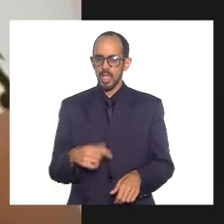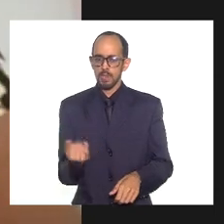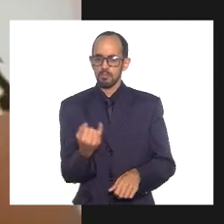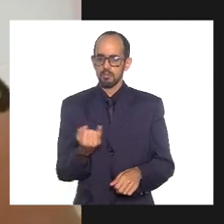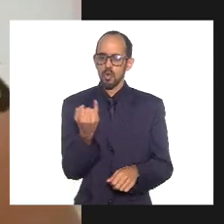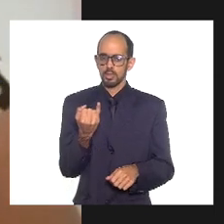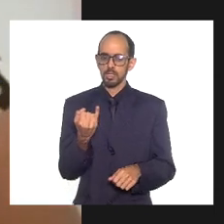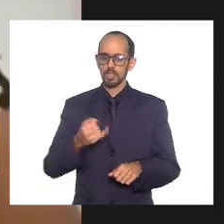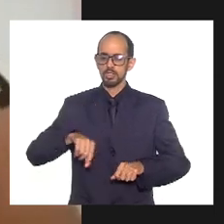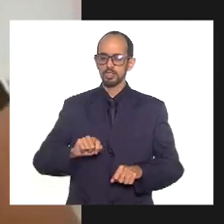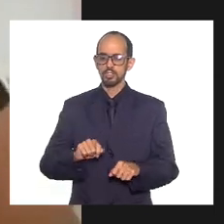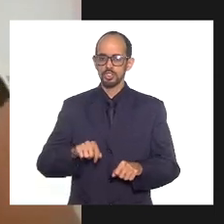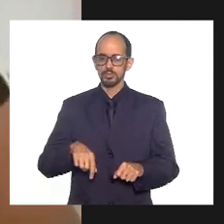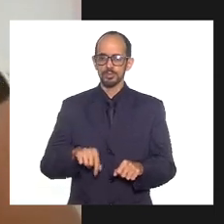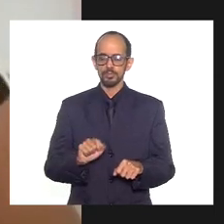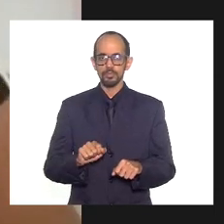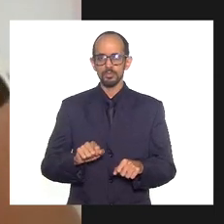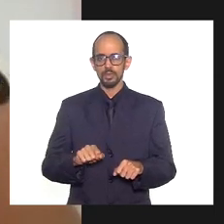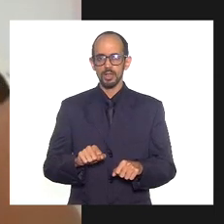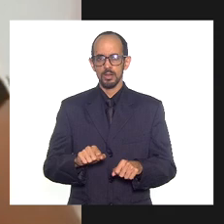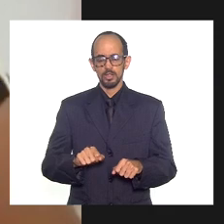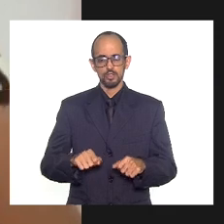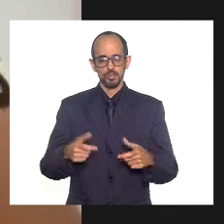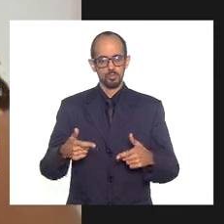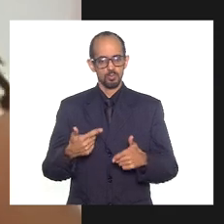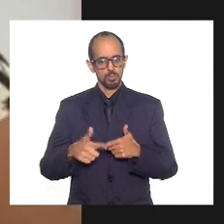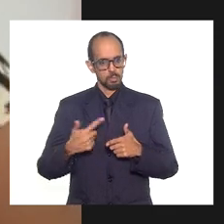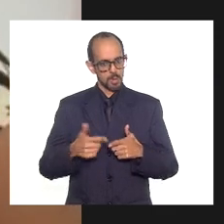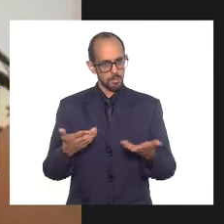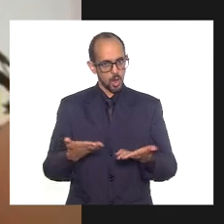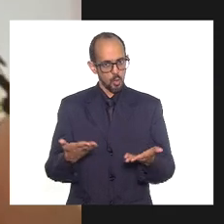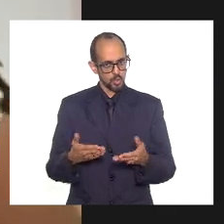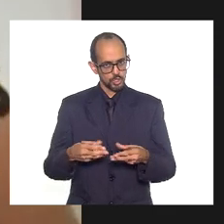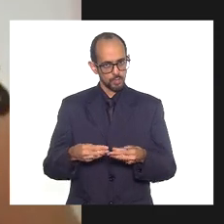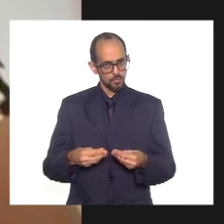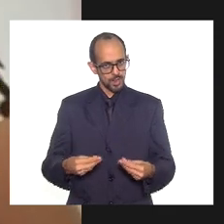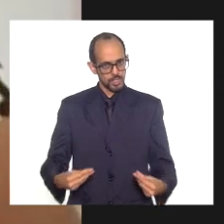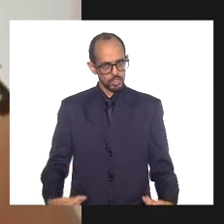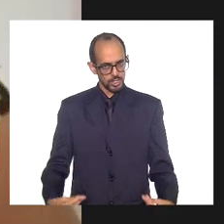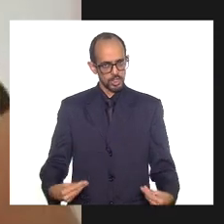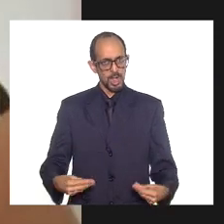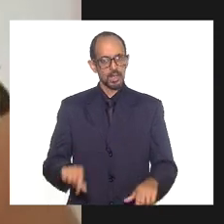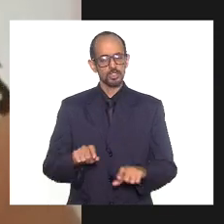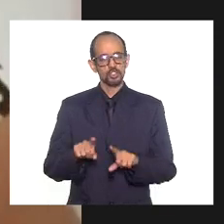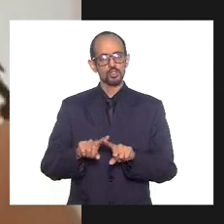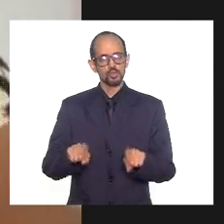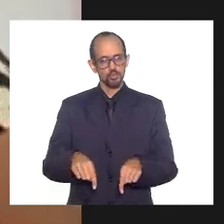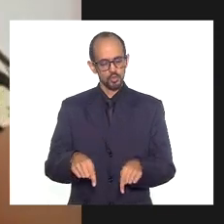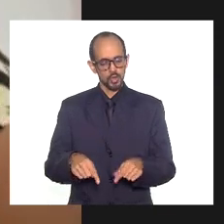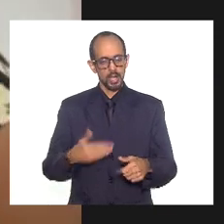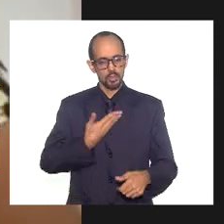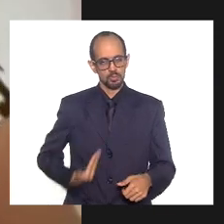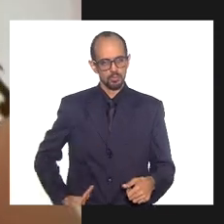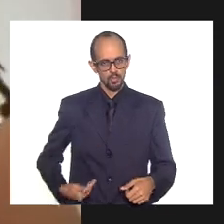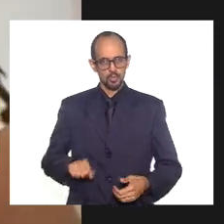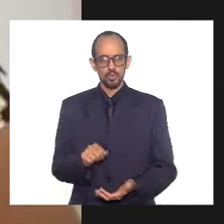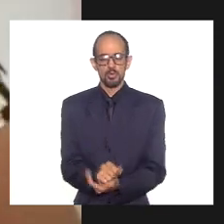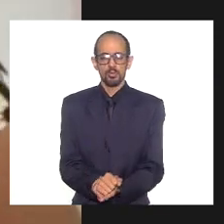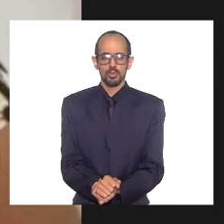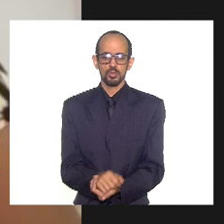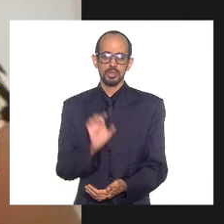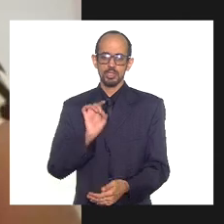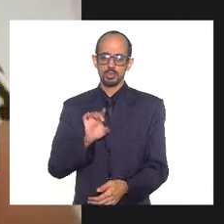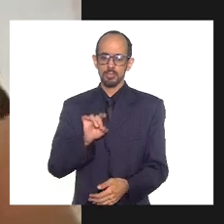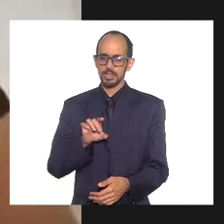em consideração a uma situação hoje de fragilidade dos servidores públicos que estão, em especial